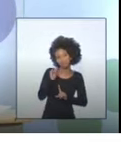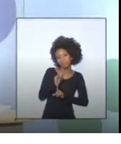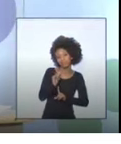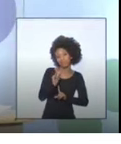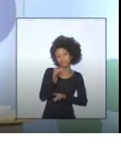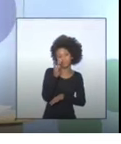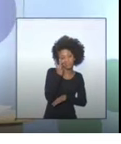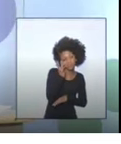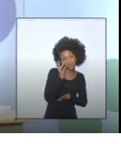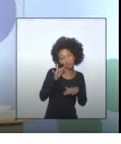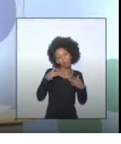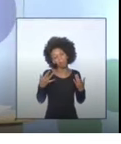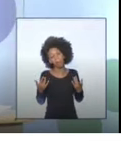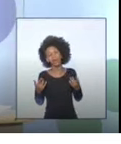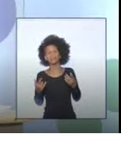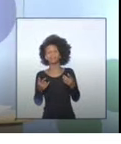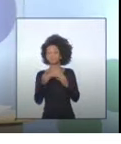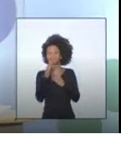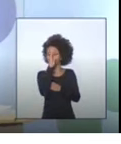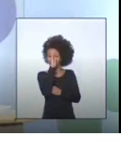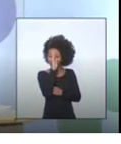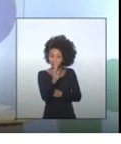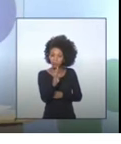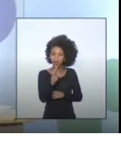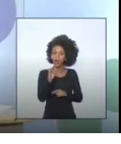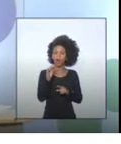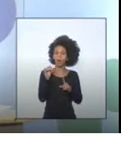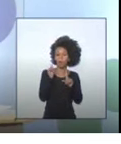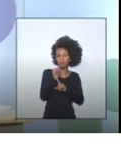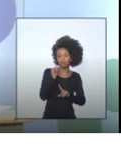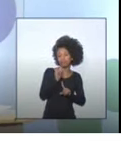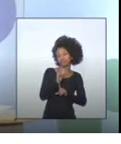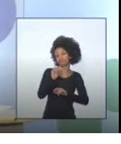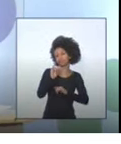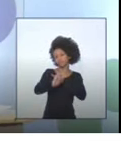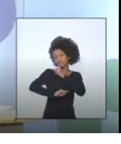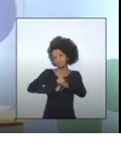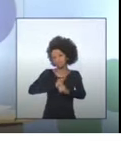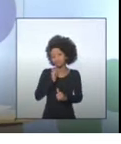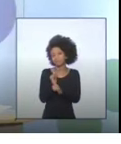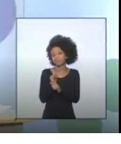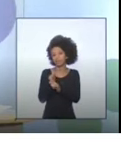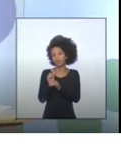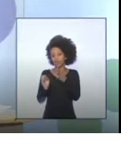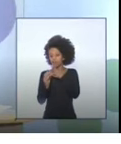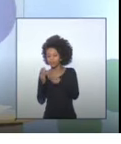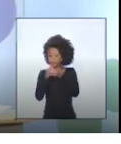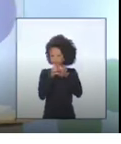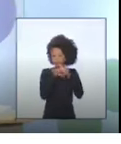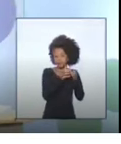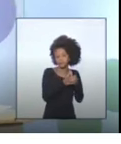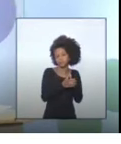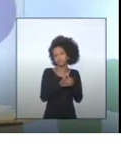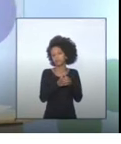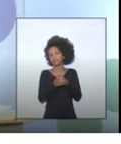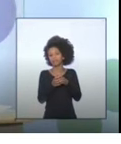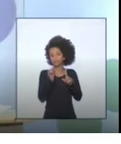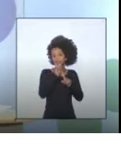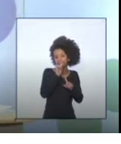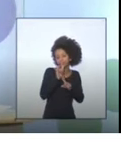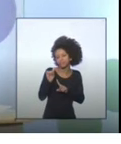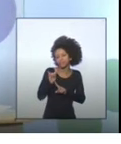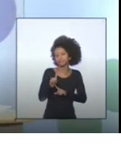presencial, mas principalmente também praticando o bullying virtual, criando comunidades para falar desse assunto.